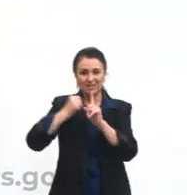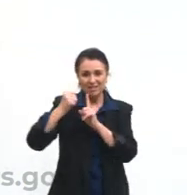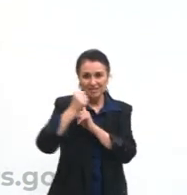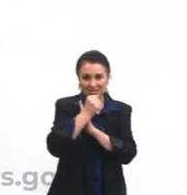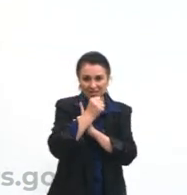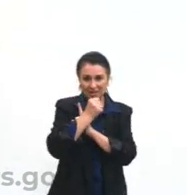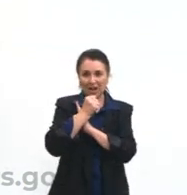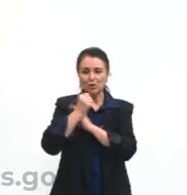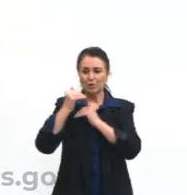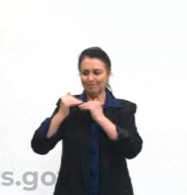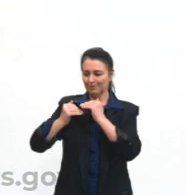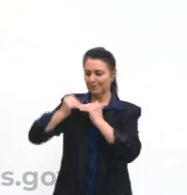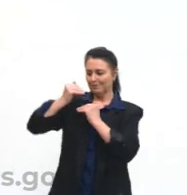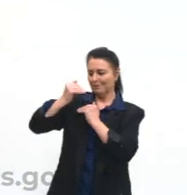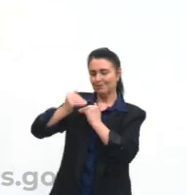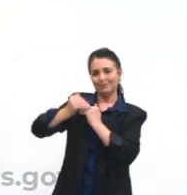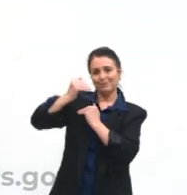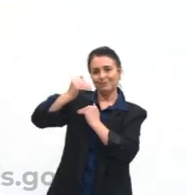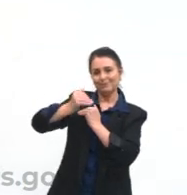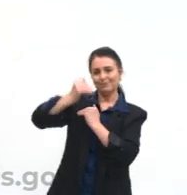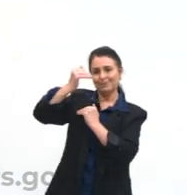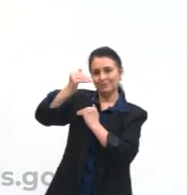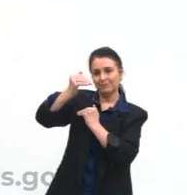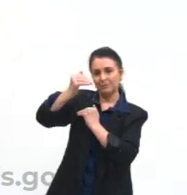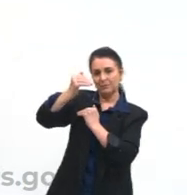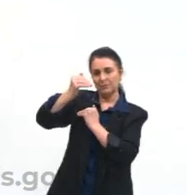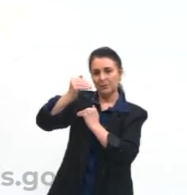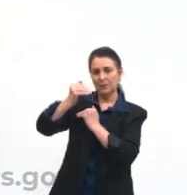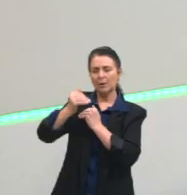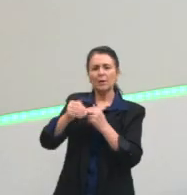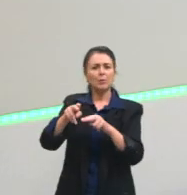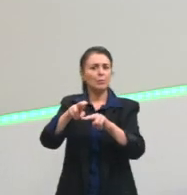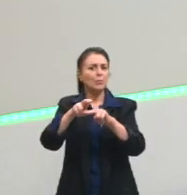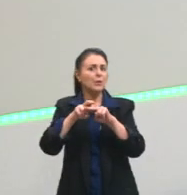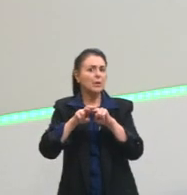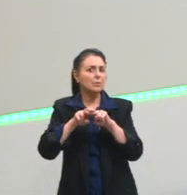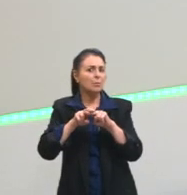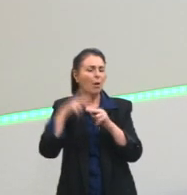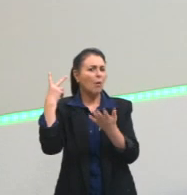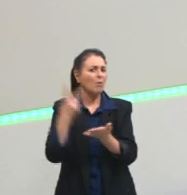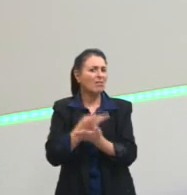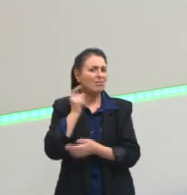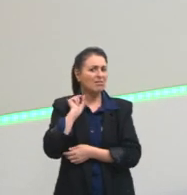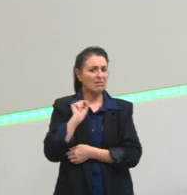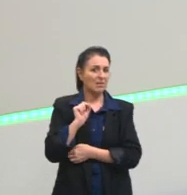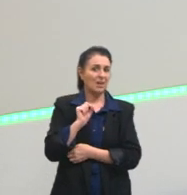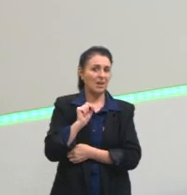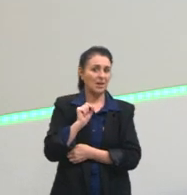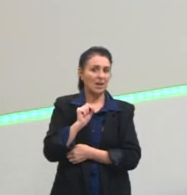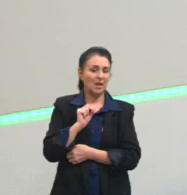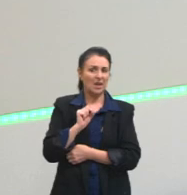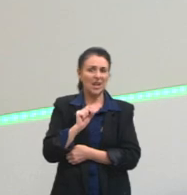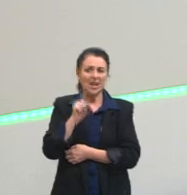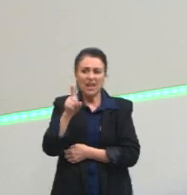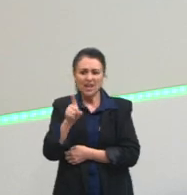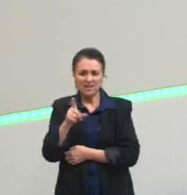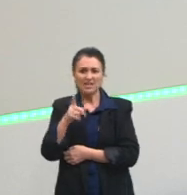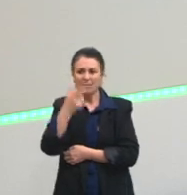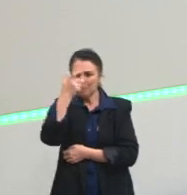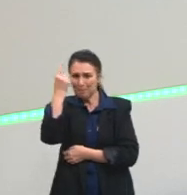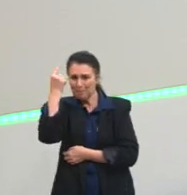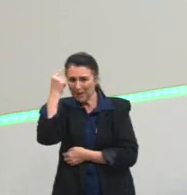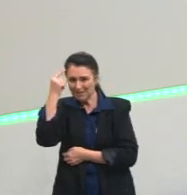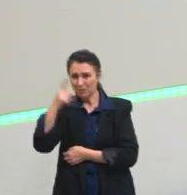evolutiva ela evoluindo EA início que acontece eles se dão o direito né ele se dão o direito